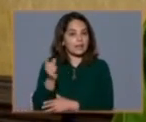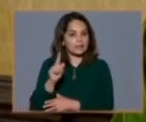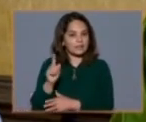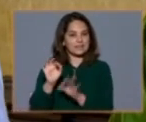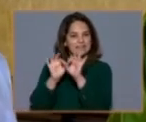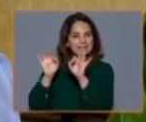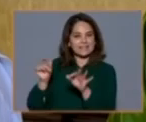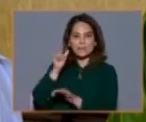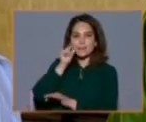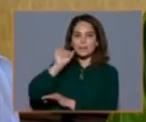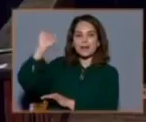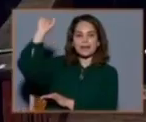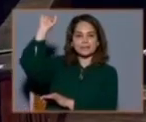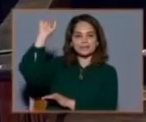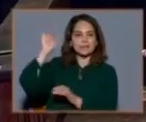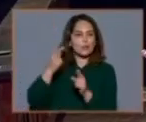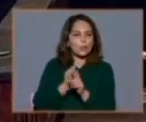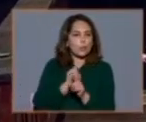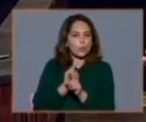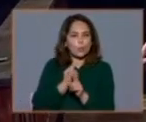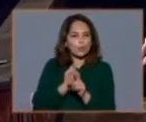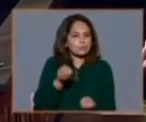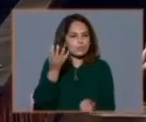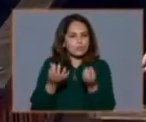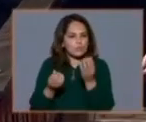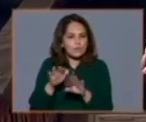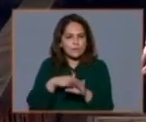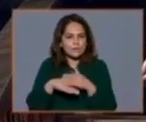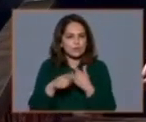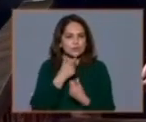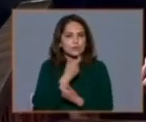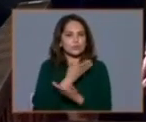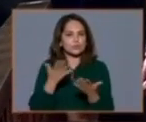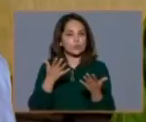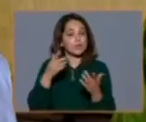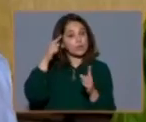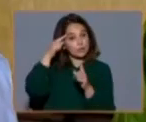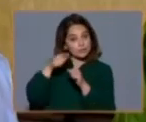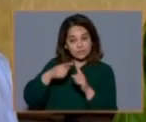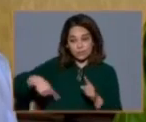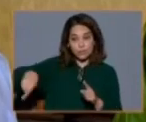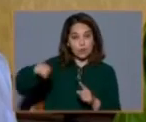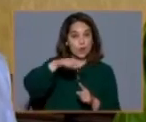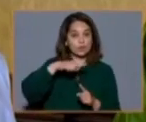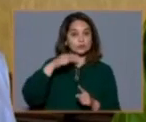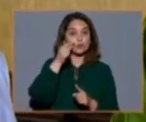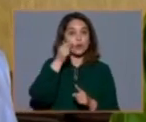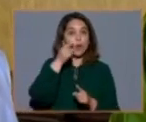Pai. Por Ele todas as coisas foram feitas, e por nós, homens, e para nossa